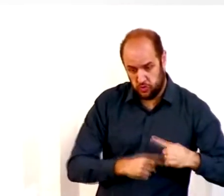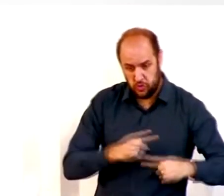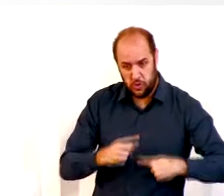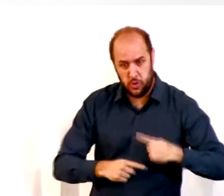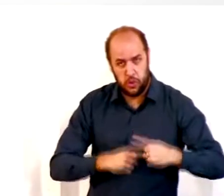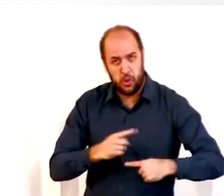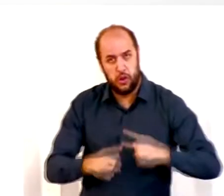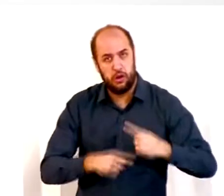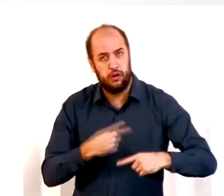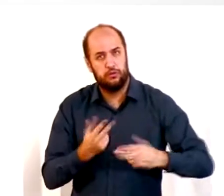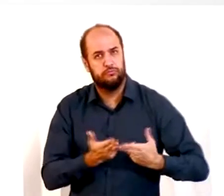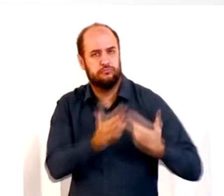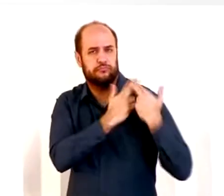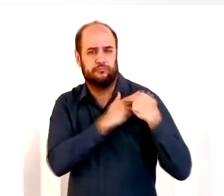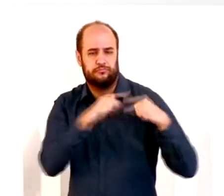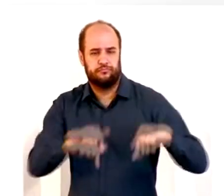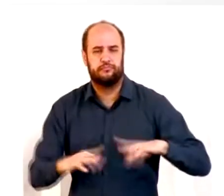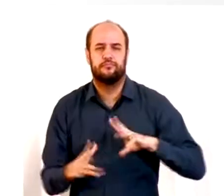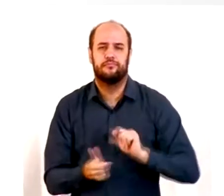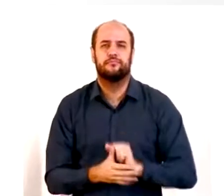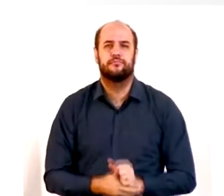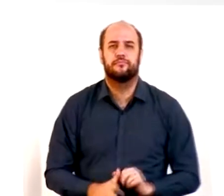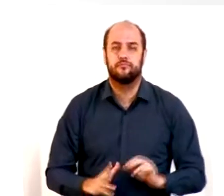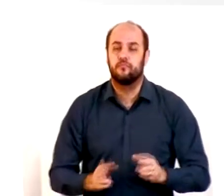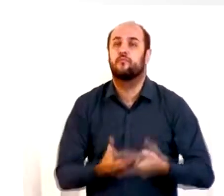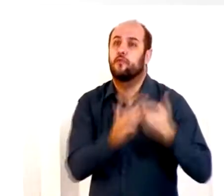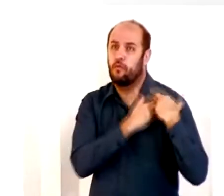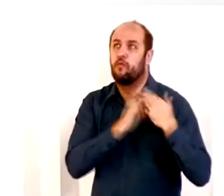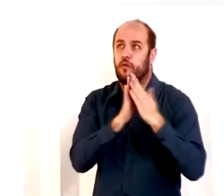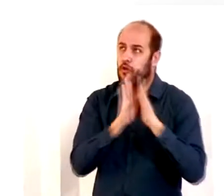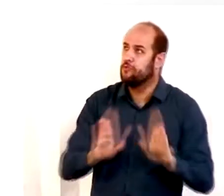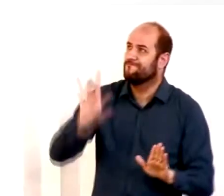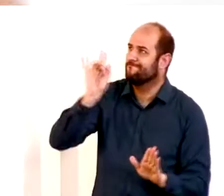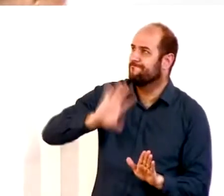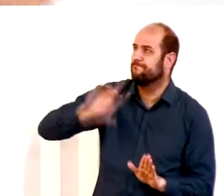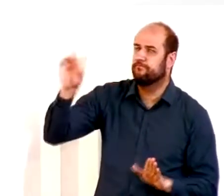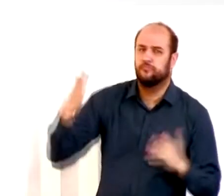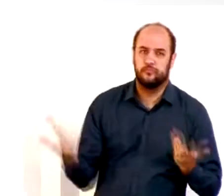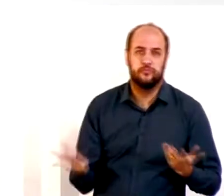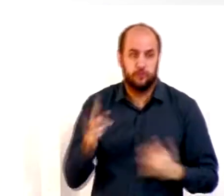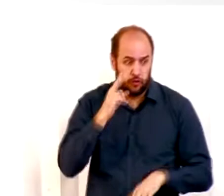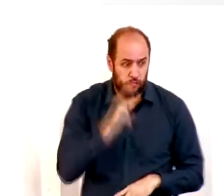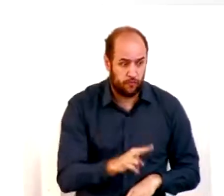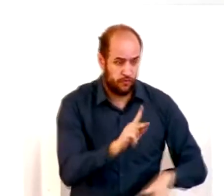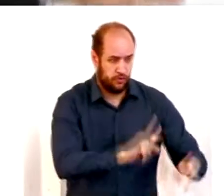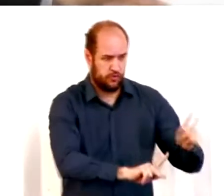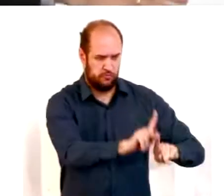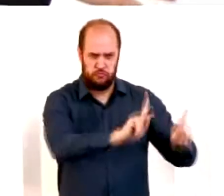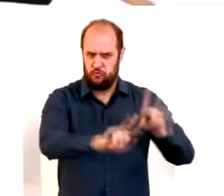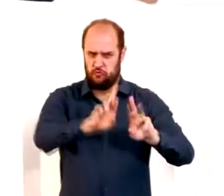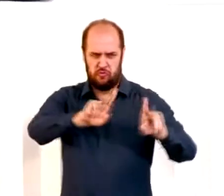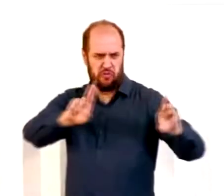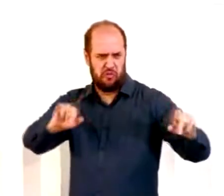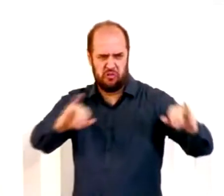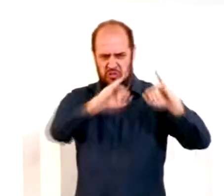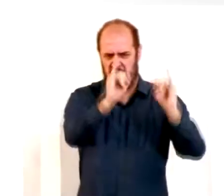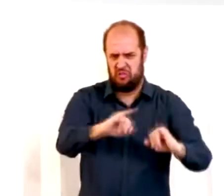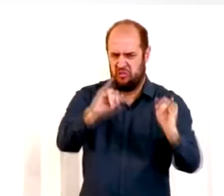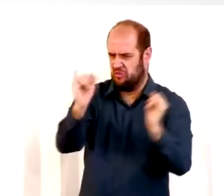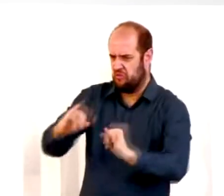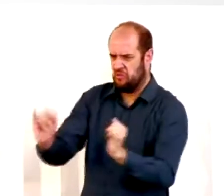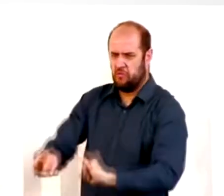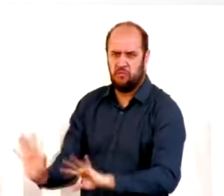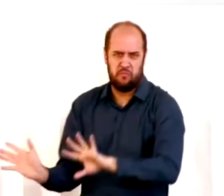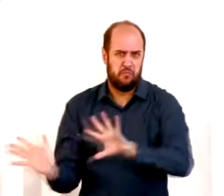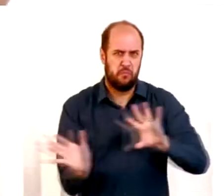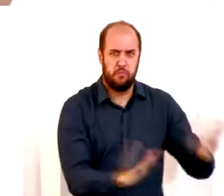passou a ter um compromisso na terra. O compromisso de adorar somente a Deus. Então eles viam os povos adorando muitos outros deuses, mas o povo